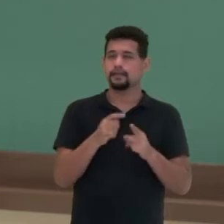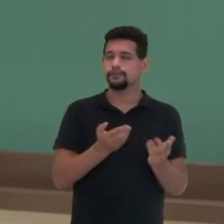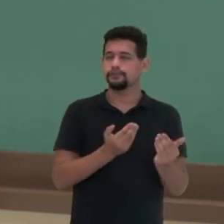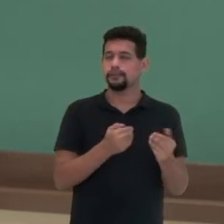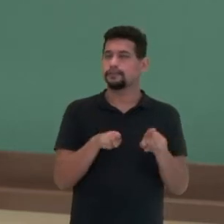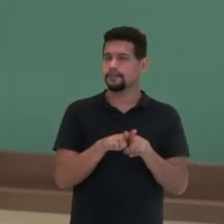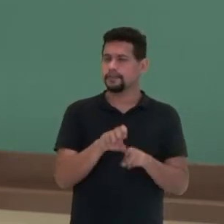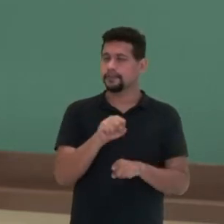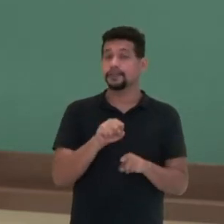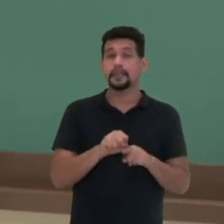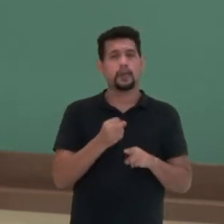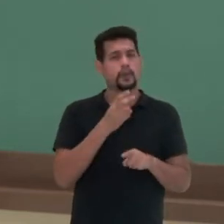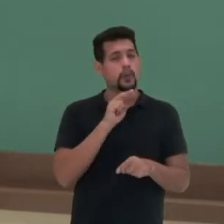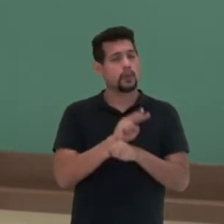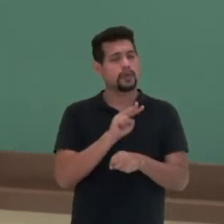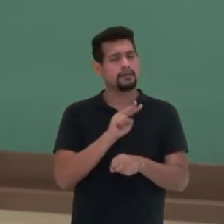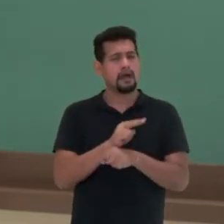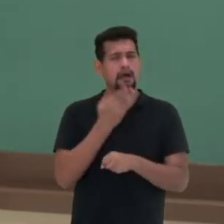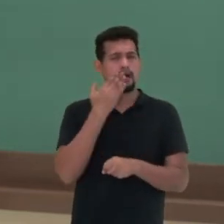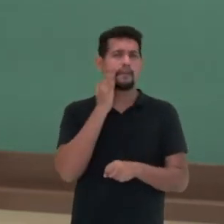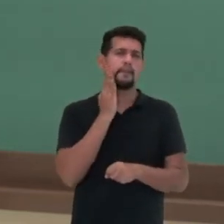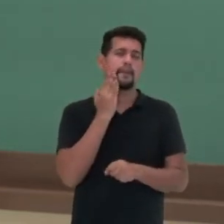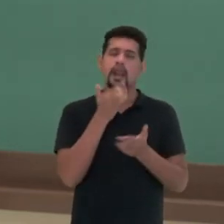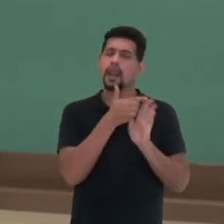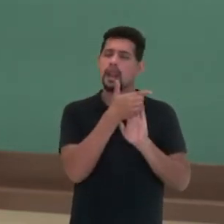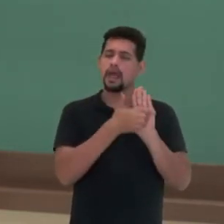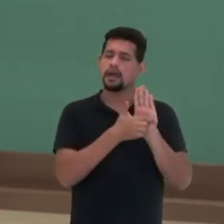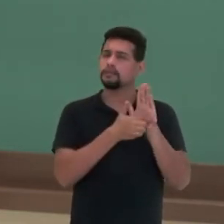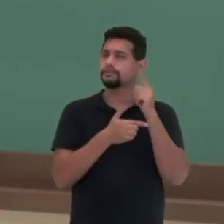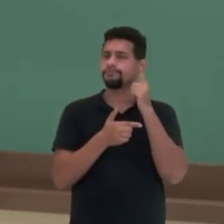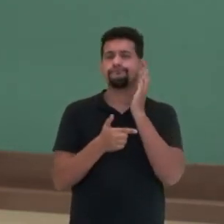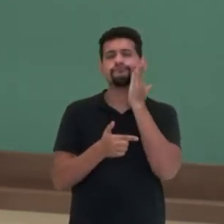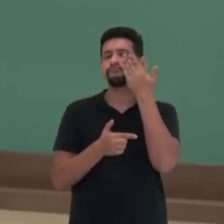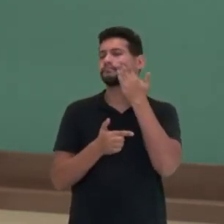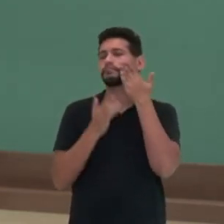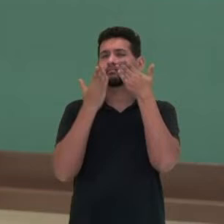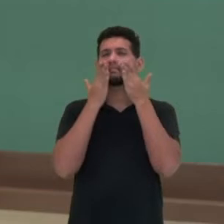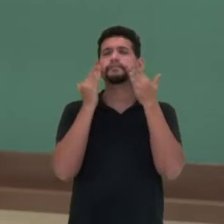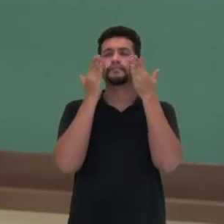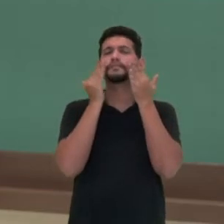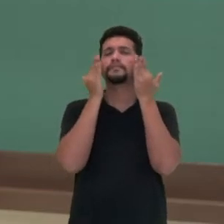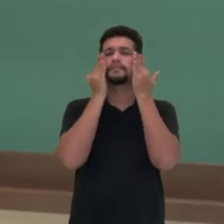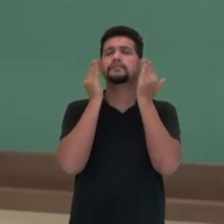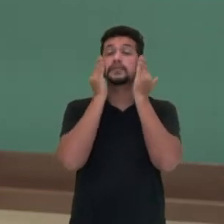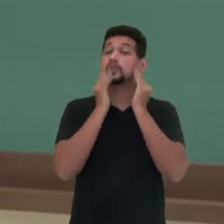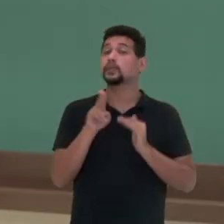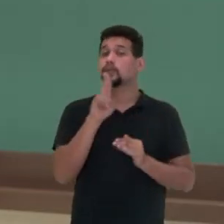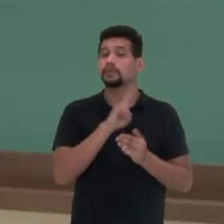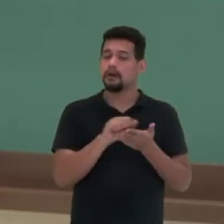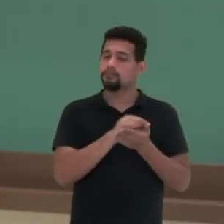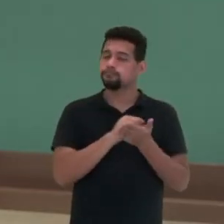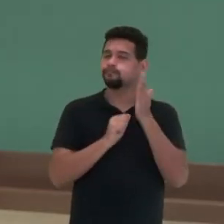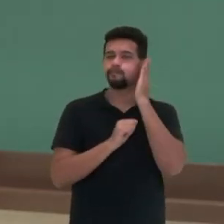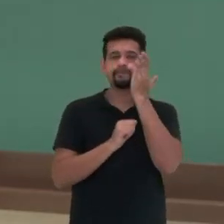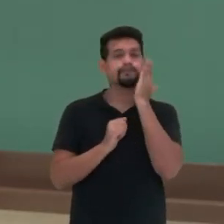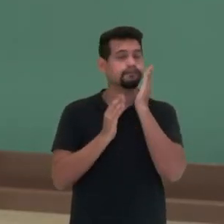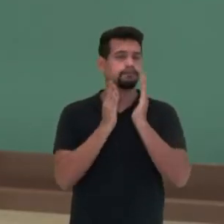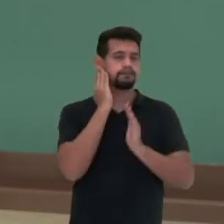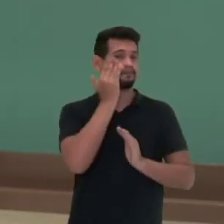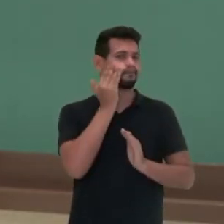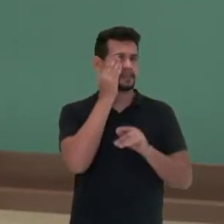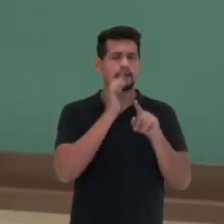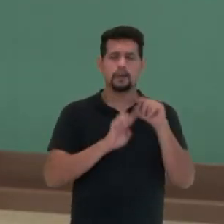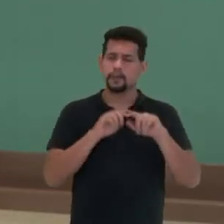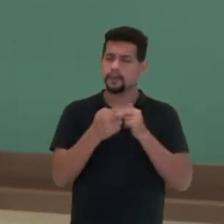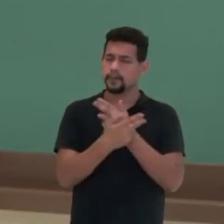adolescência. Então, um bom cuidado com a pele, higiene, né, limpar, usar sabonetes e